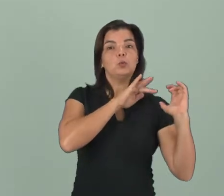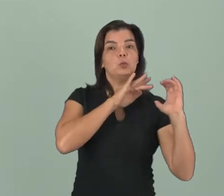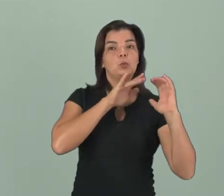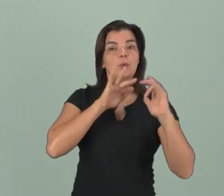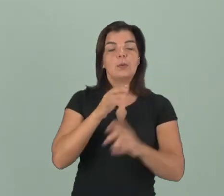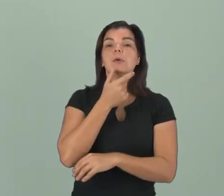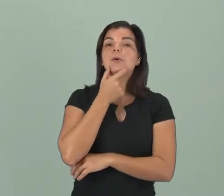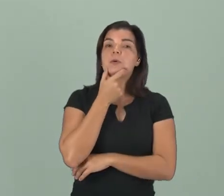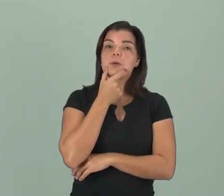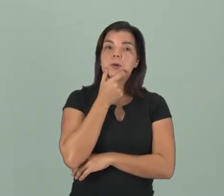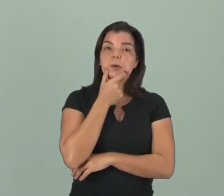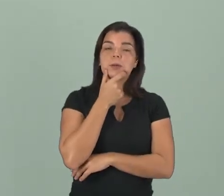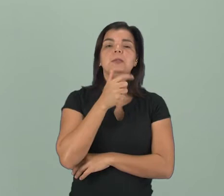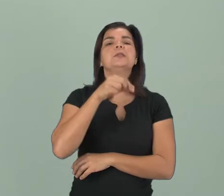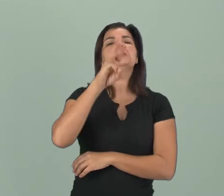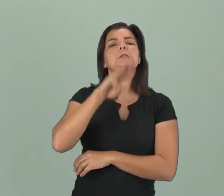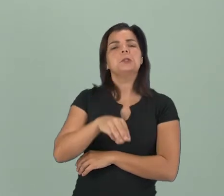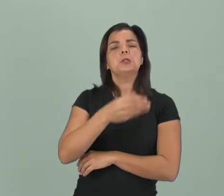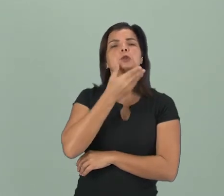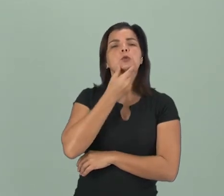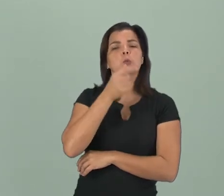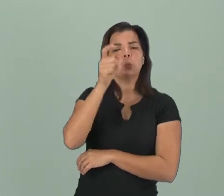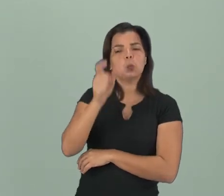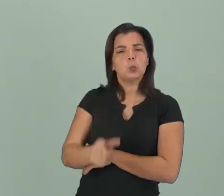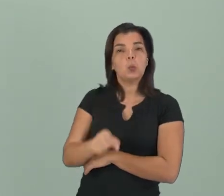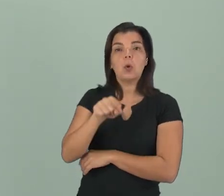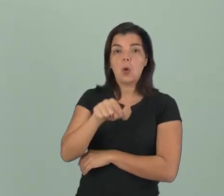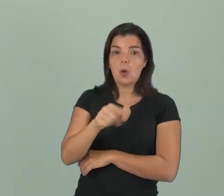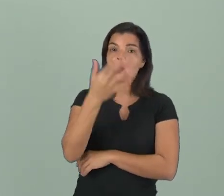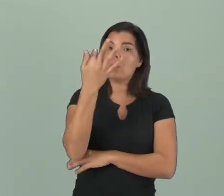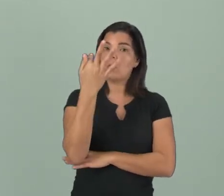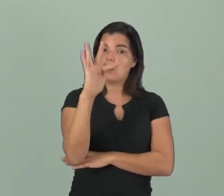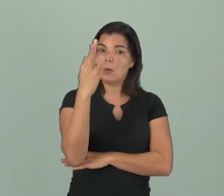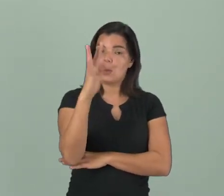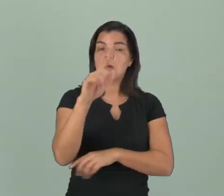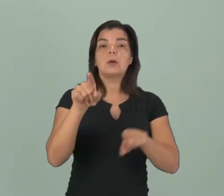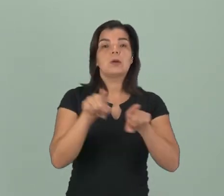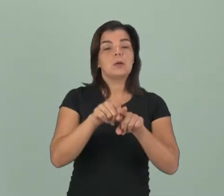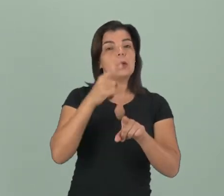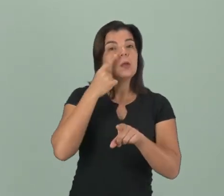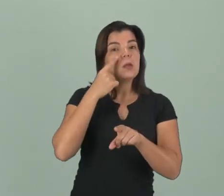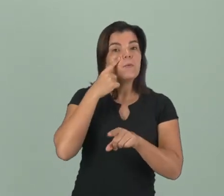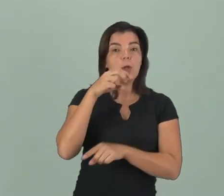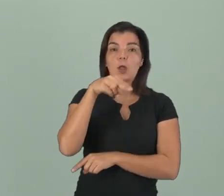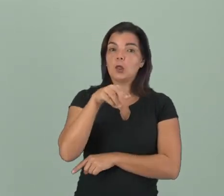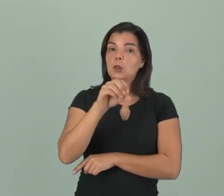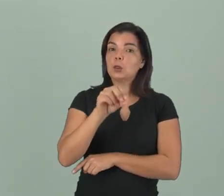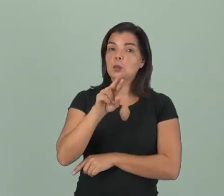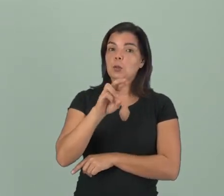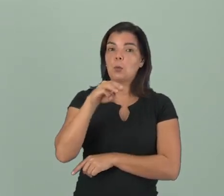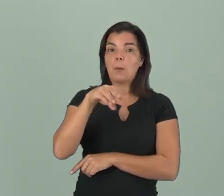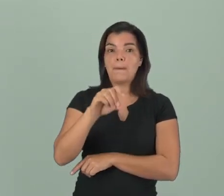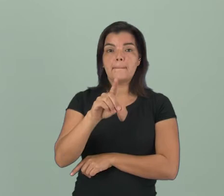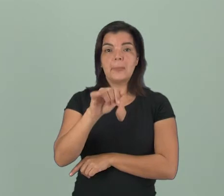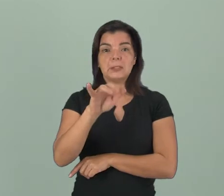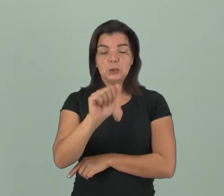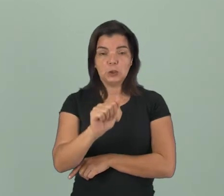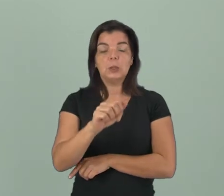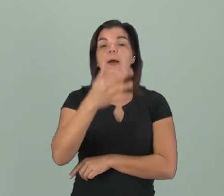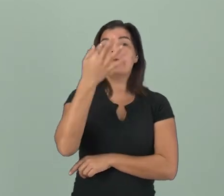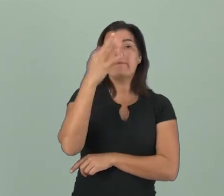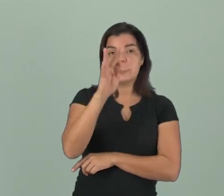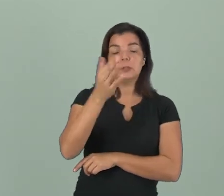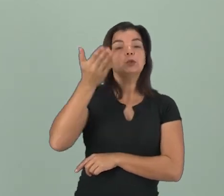invadiu a Inglaterra Quem era esse Duque e sido o francês e veio da Normandia que era parte da França moderna